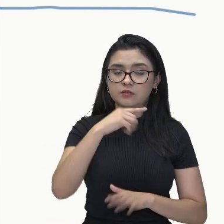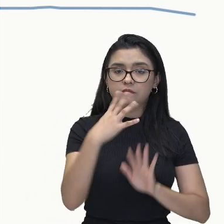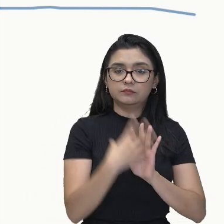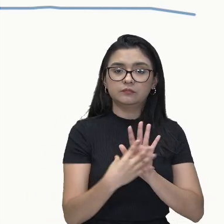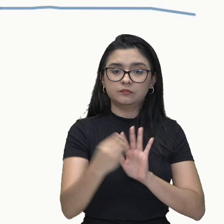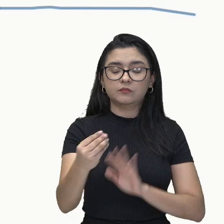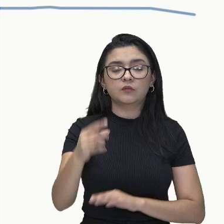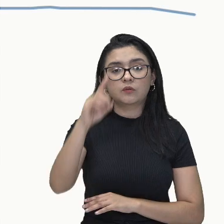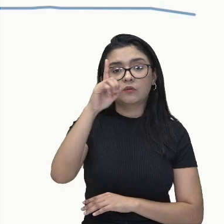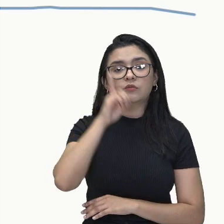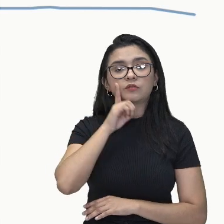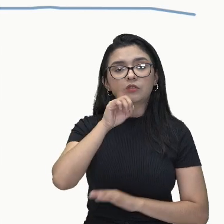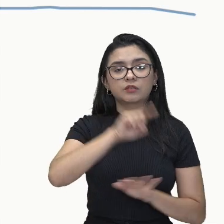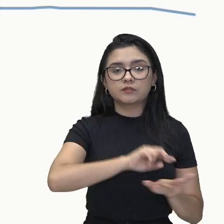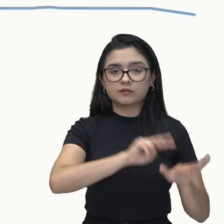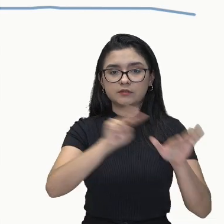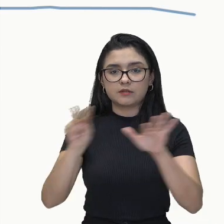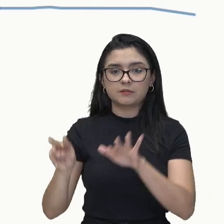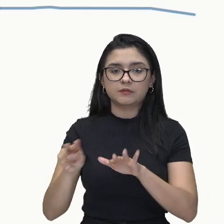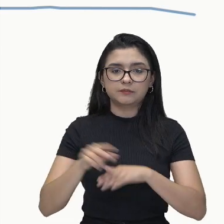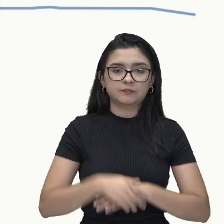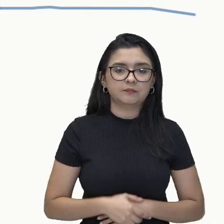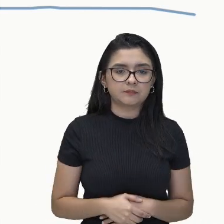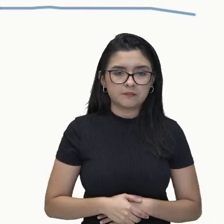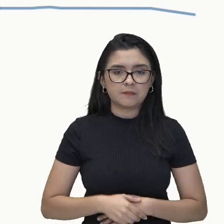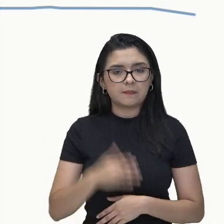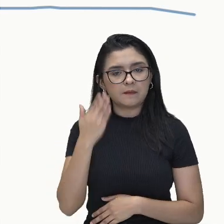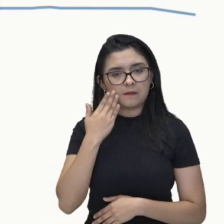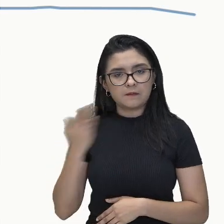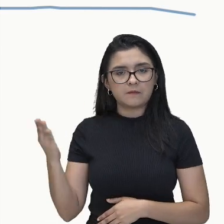Toti vamos conando